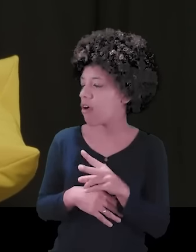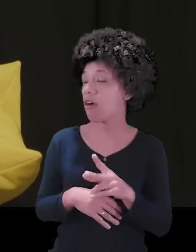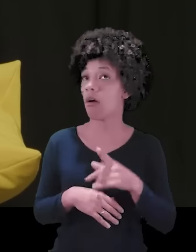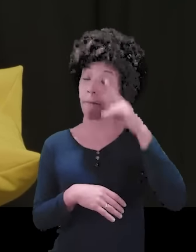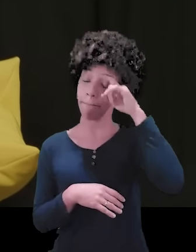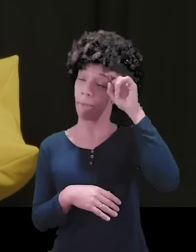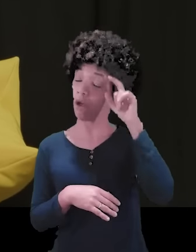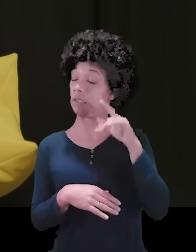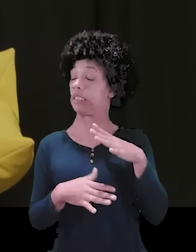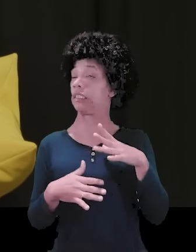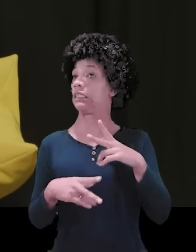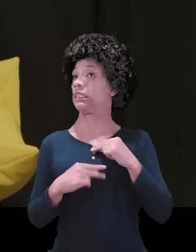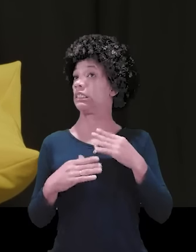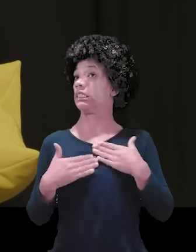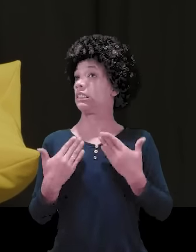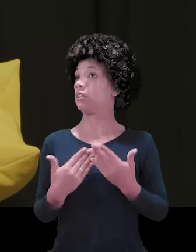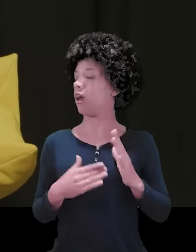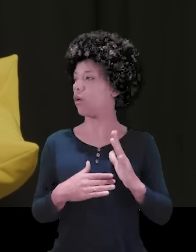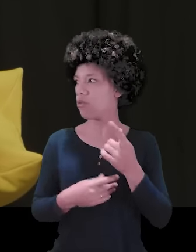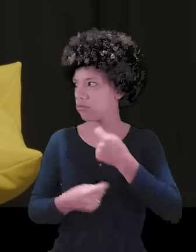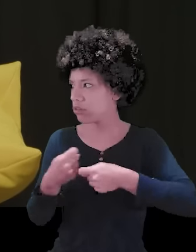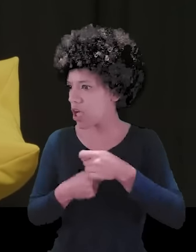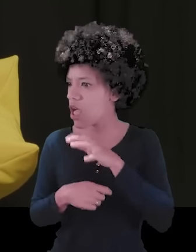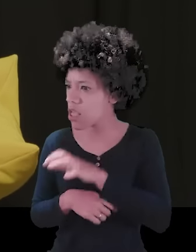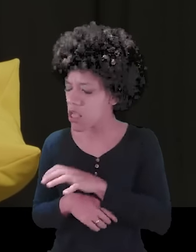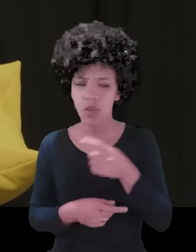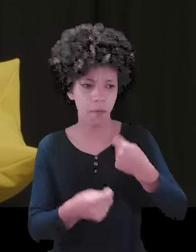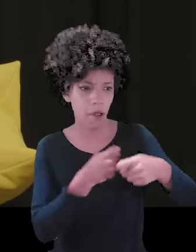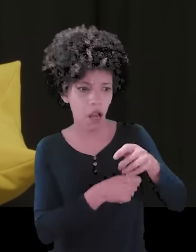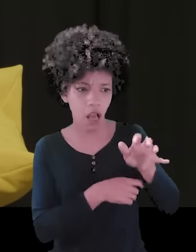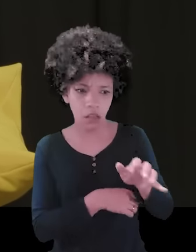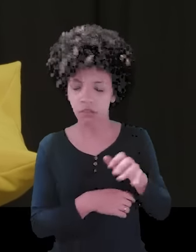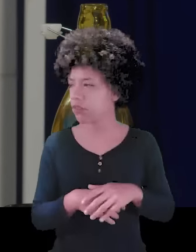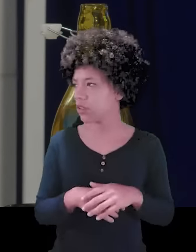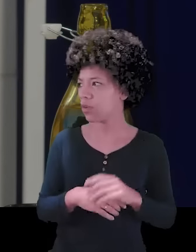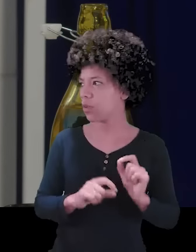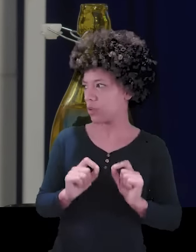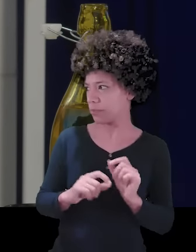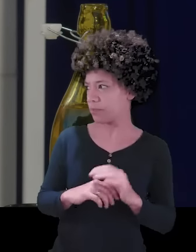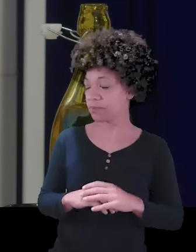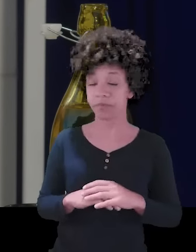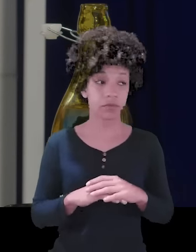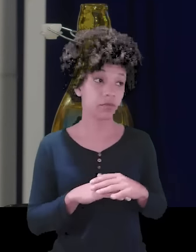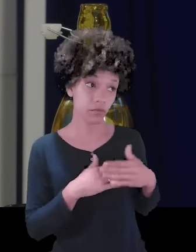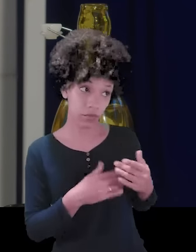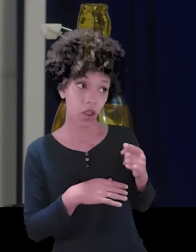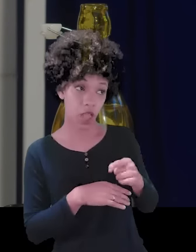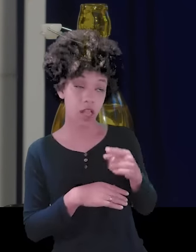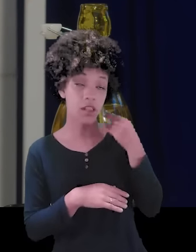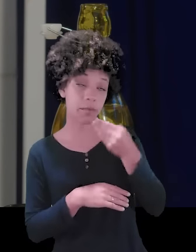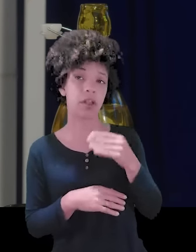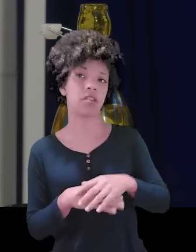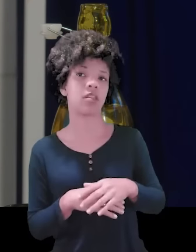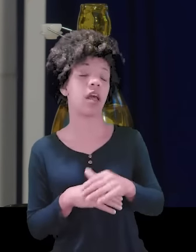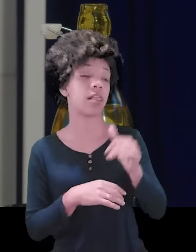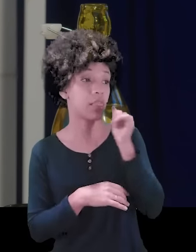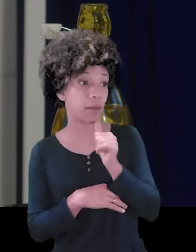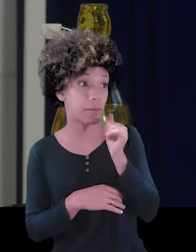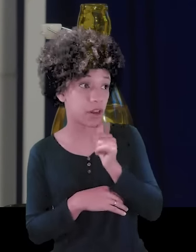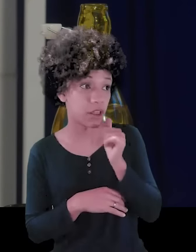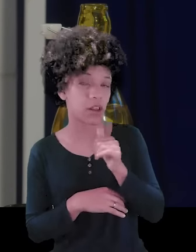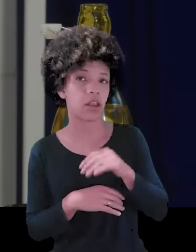falou mal estudo para caramba isso a rolando muito isso daqui tá rolando esse daqui é esse caso que eu falei da